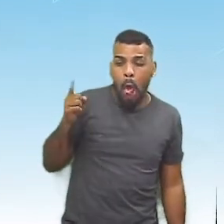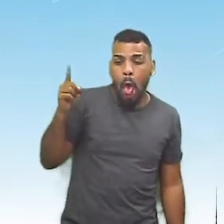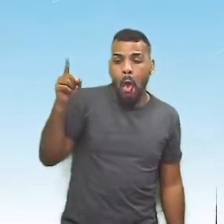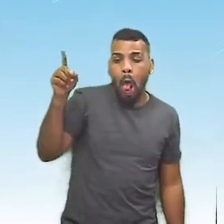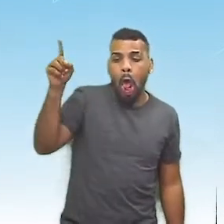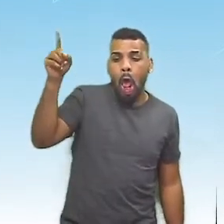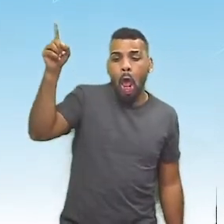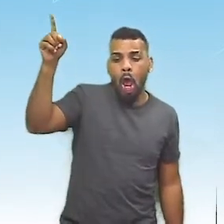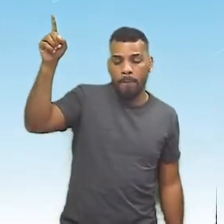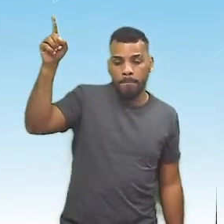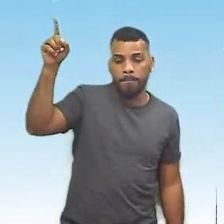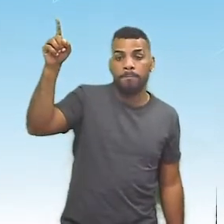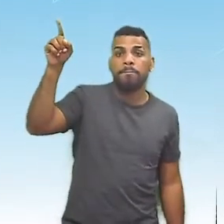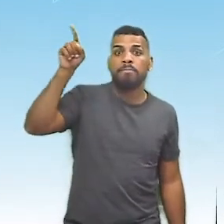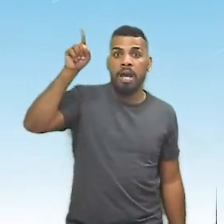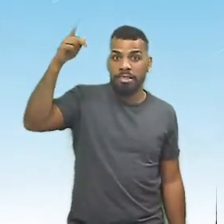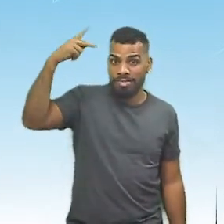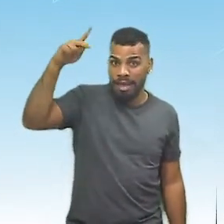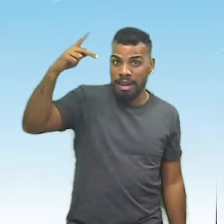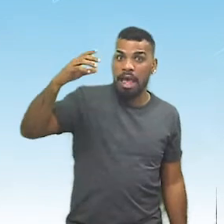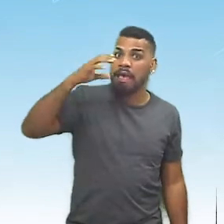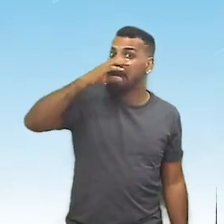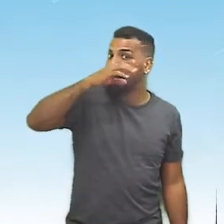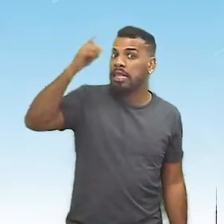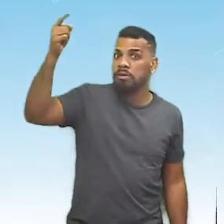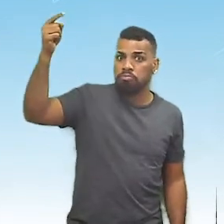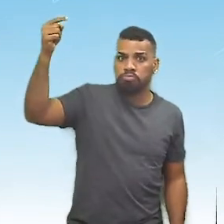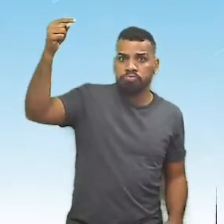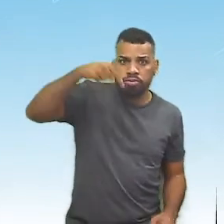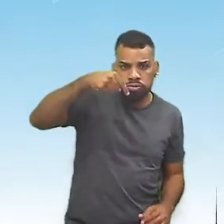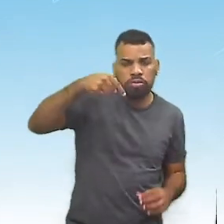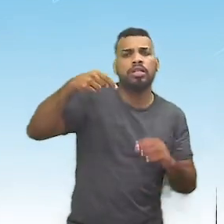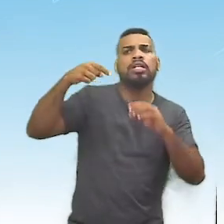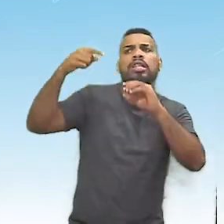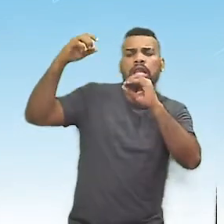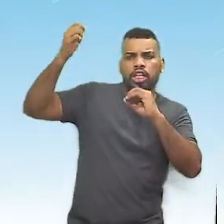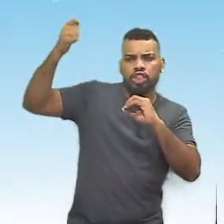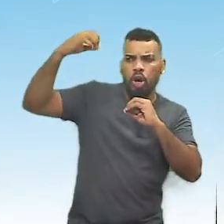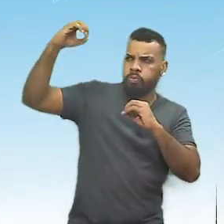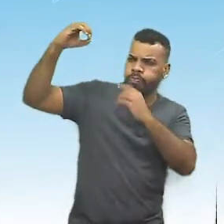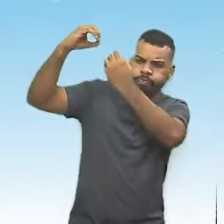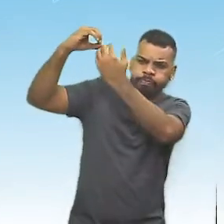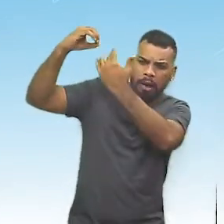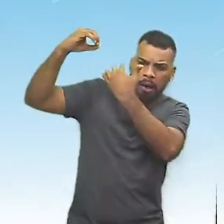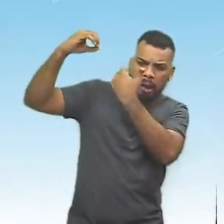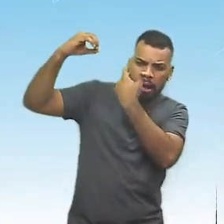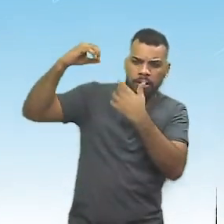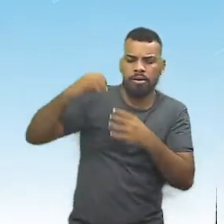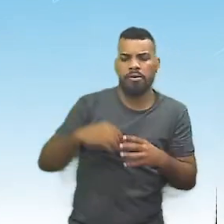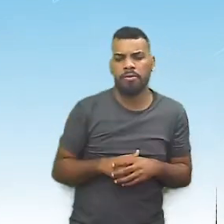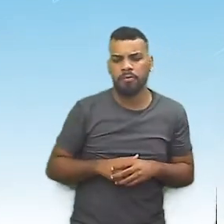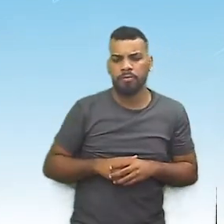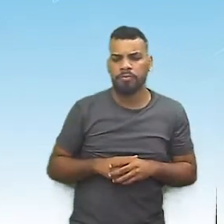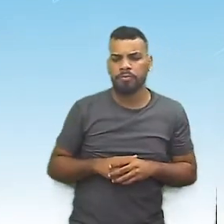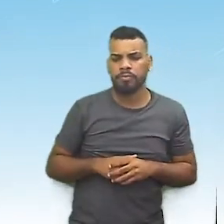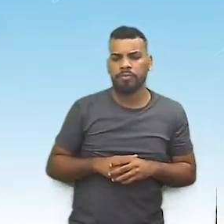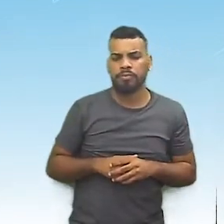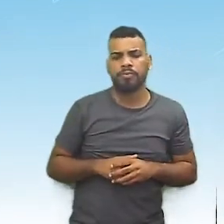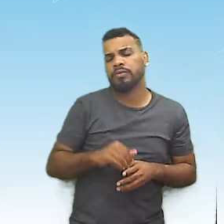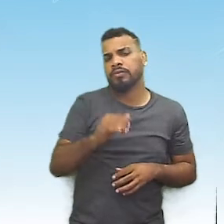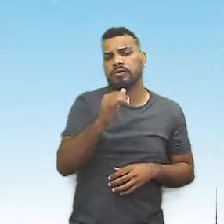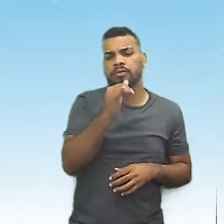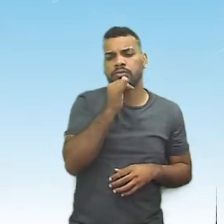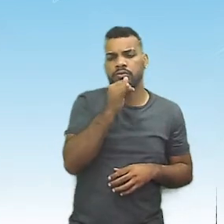calor ele consegue chegar até aqui. Se não fosse uma espécie de casaco, isso, quando eu falo de casaco, estou